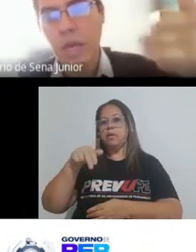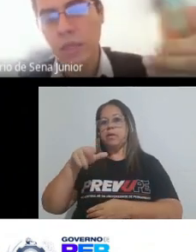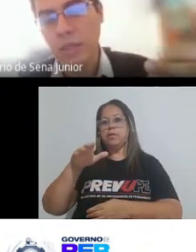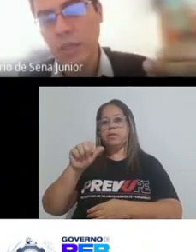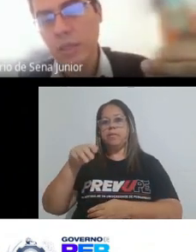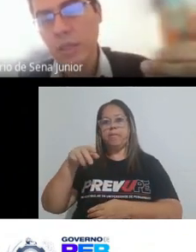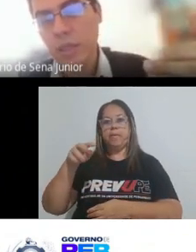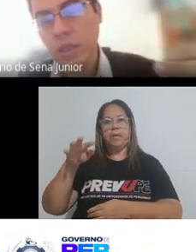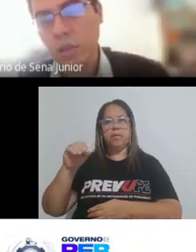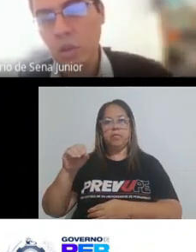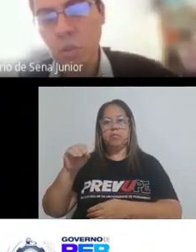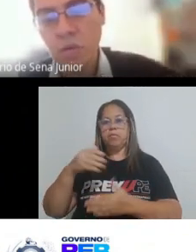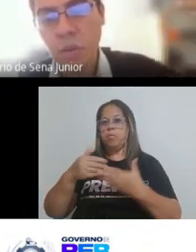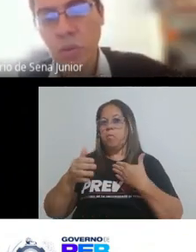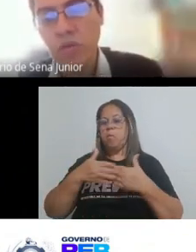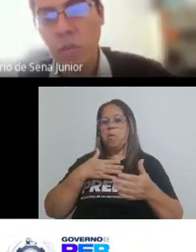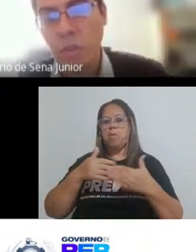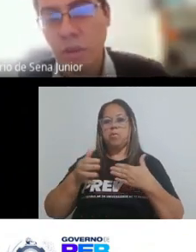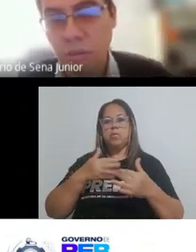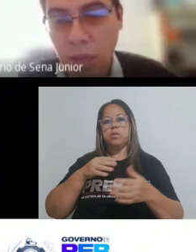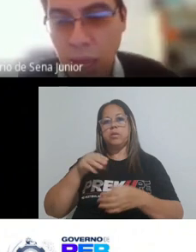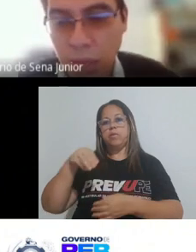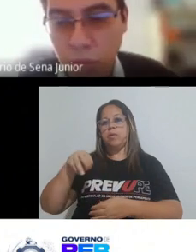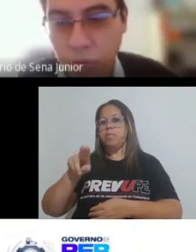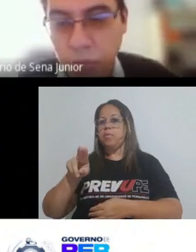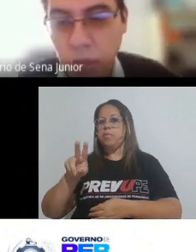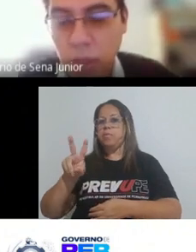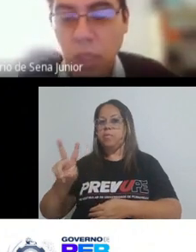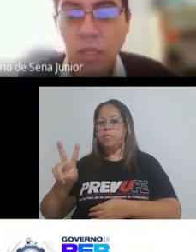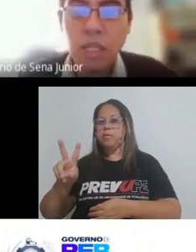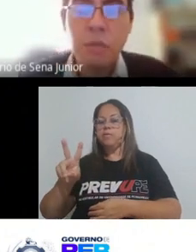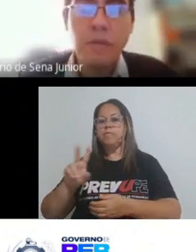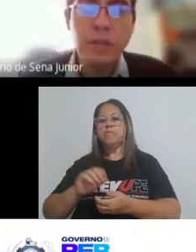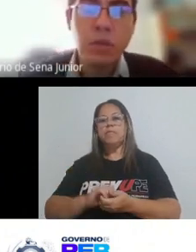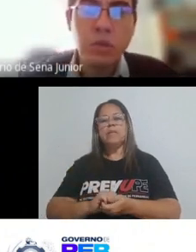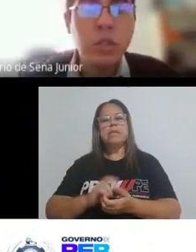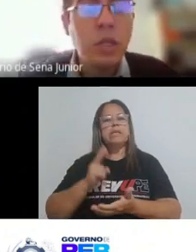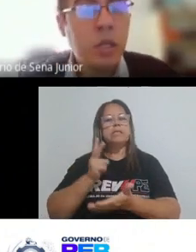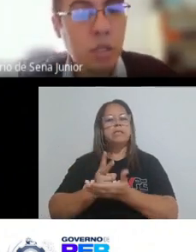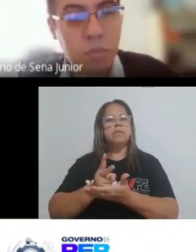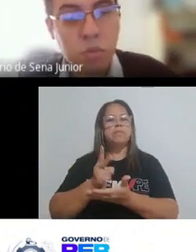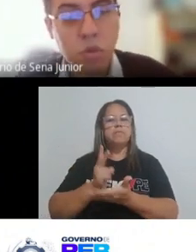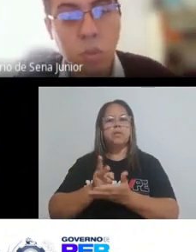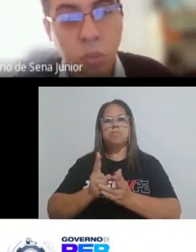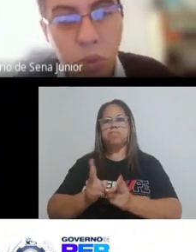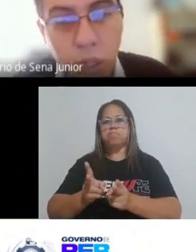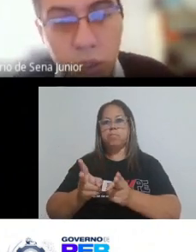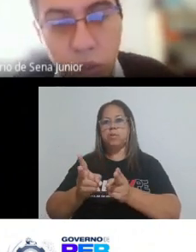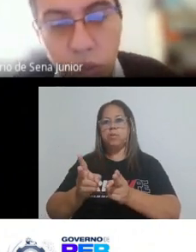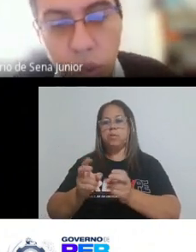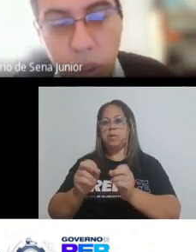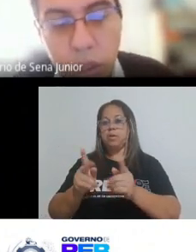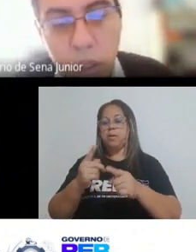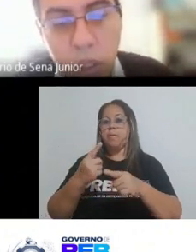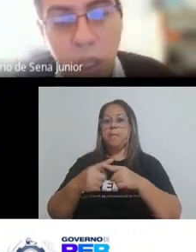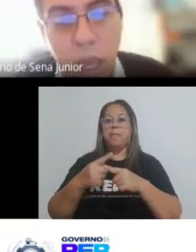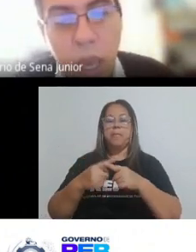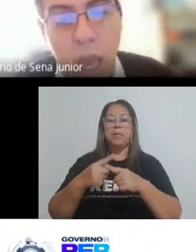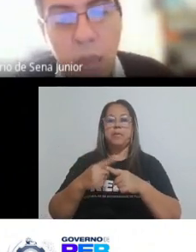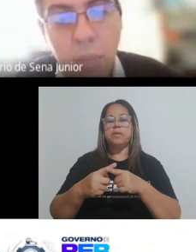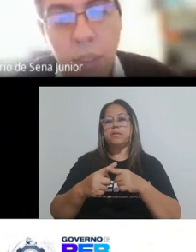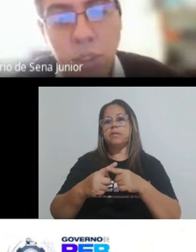verticais em um movimento uniformemente variado sempre vai ser constante. Tudo bem? Porque eles estão sujeitos